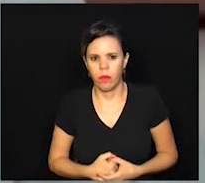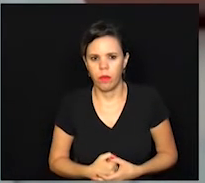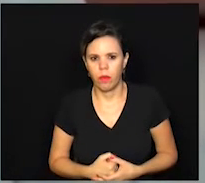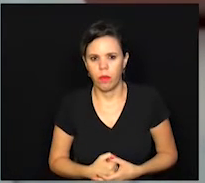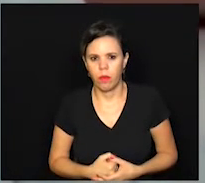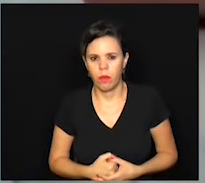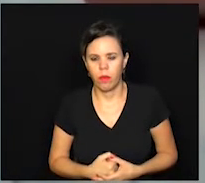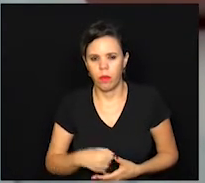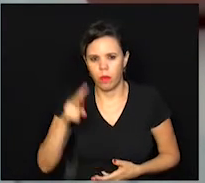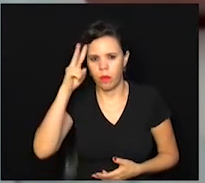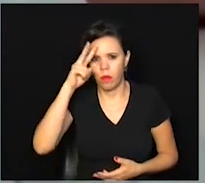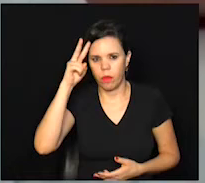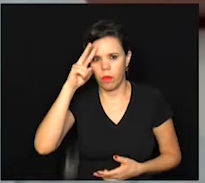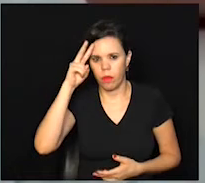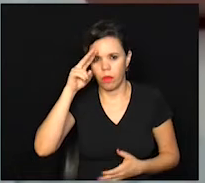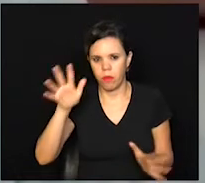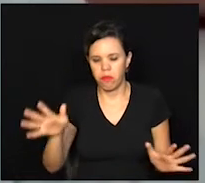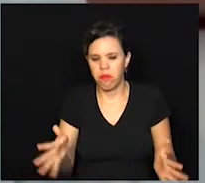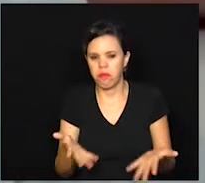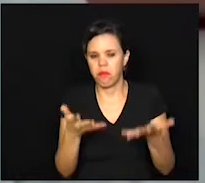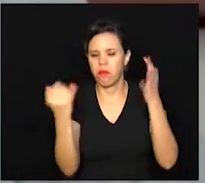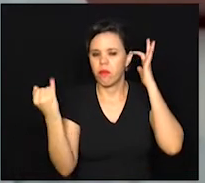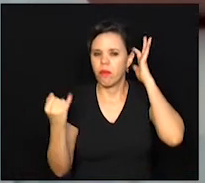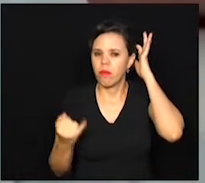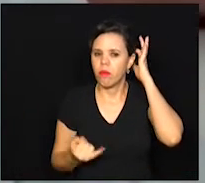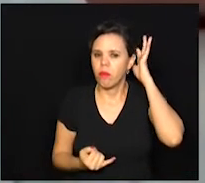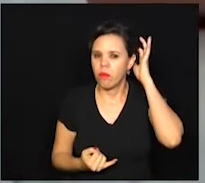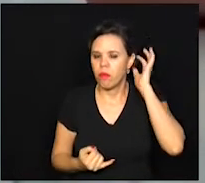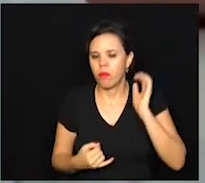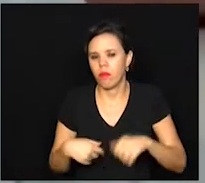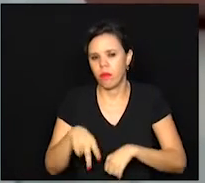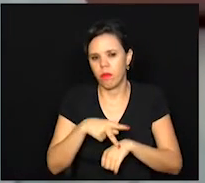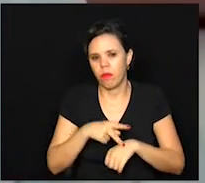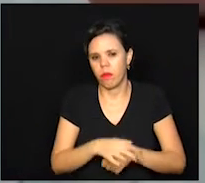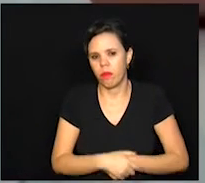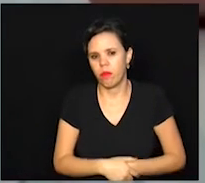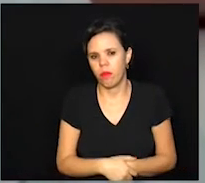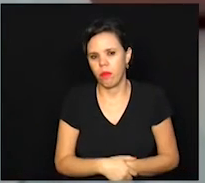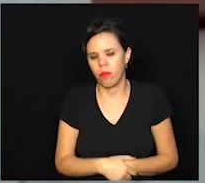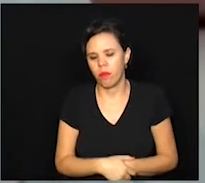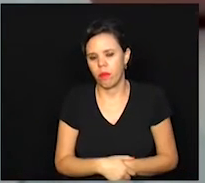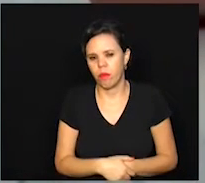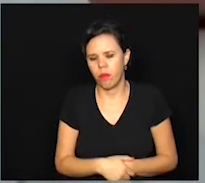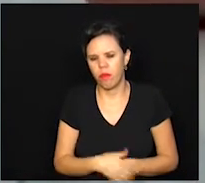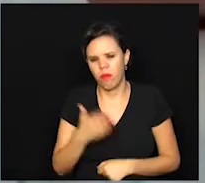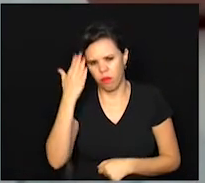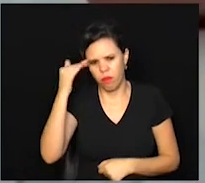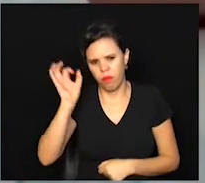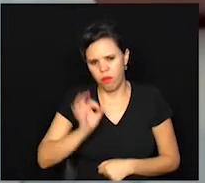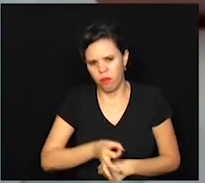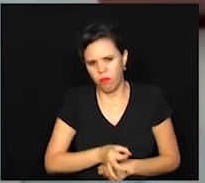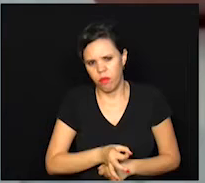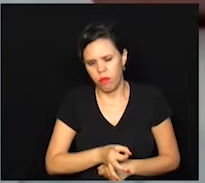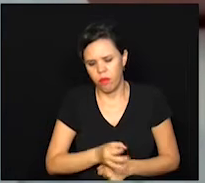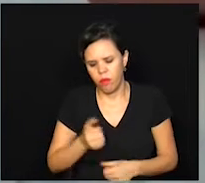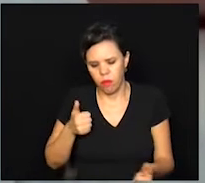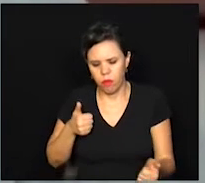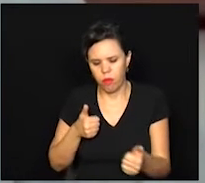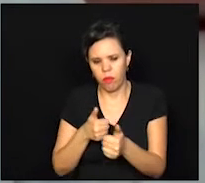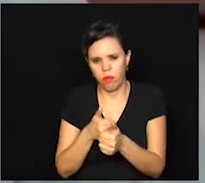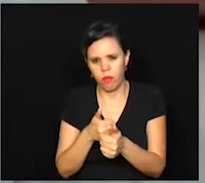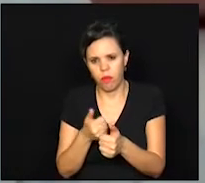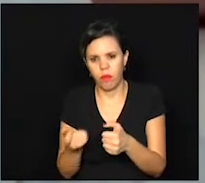uma história muito rica, né? Muito importante para o nosso país, e que eu tenho assim, certeza de que em breve